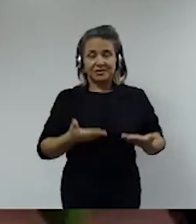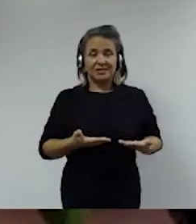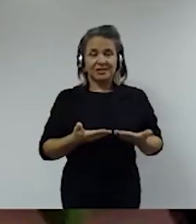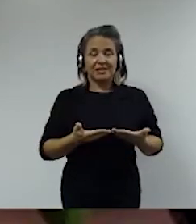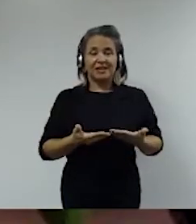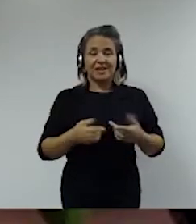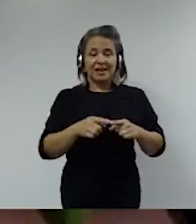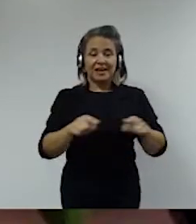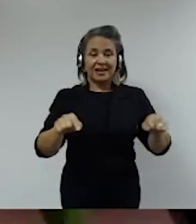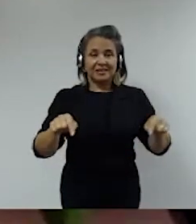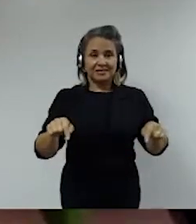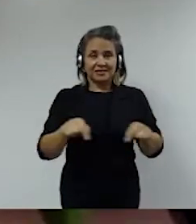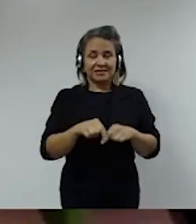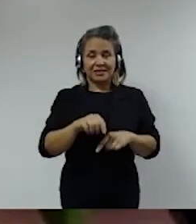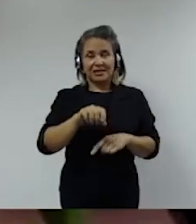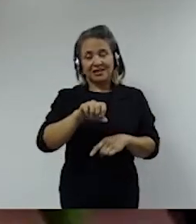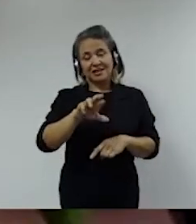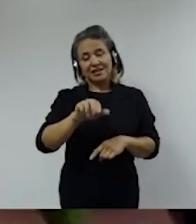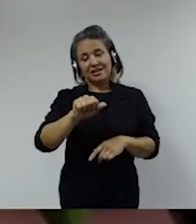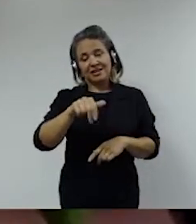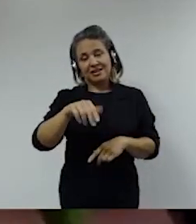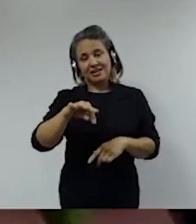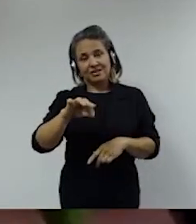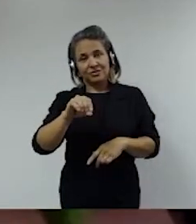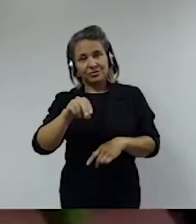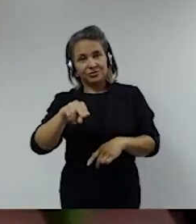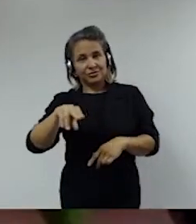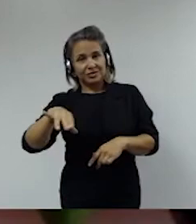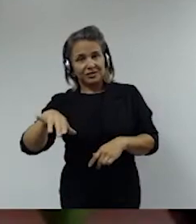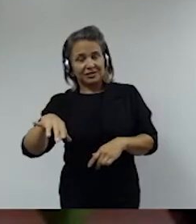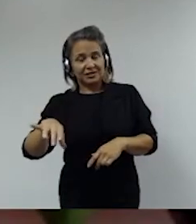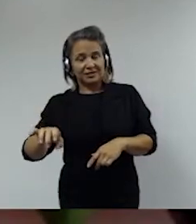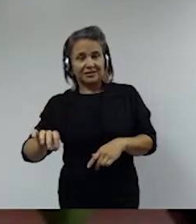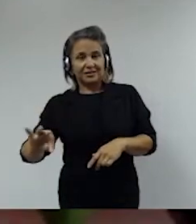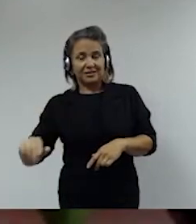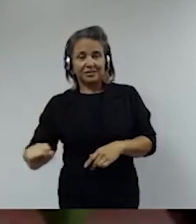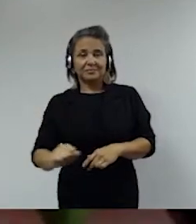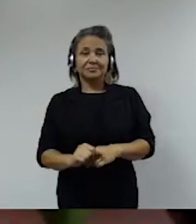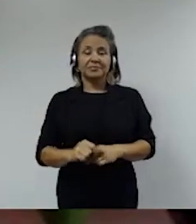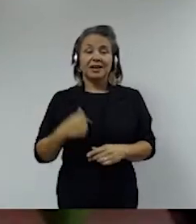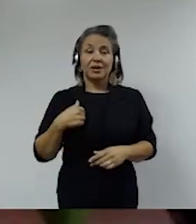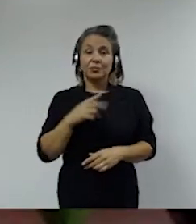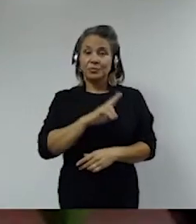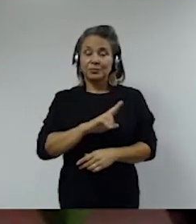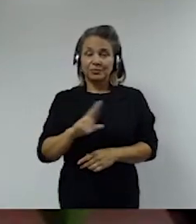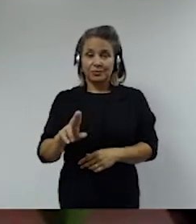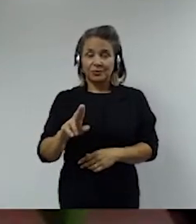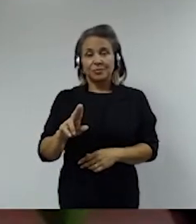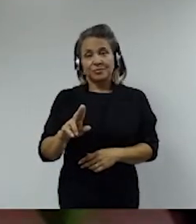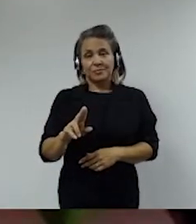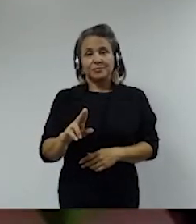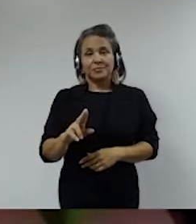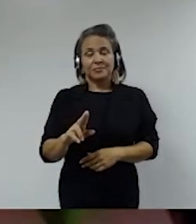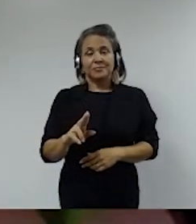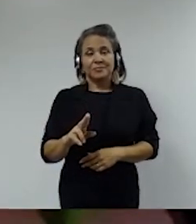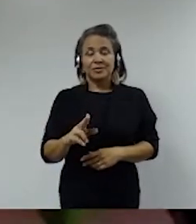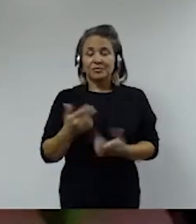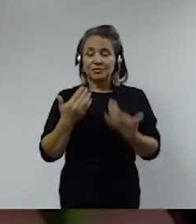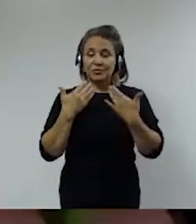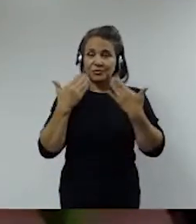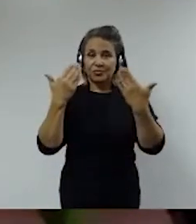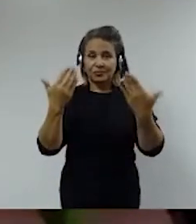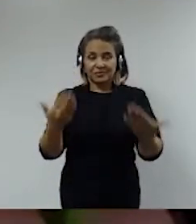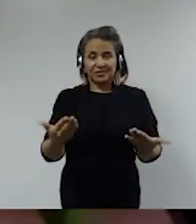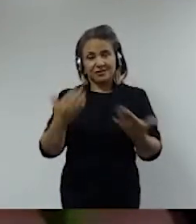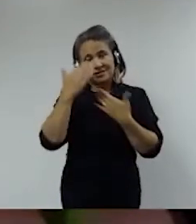Remota Antonieta Barros. Eu sou Ana Quilza Patriota e tenho a missão que foi confiada, e